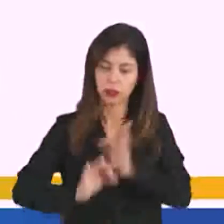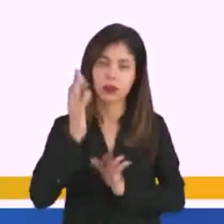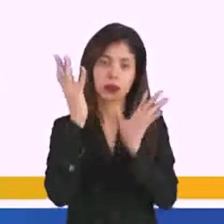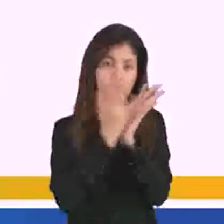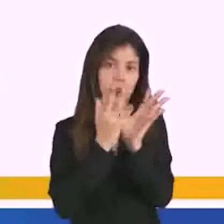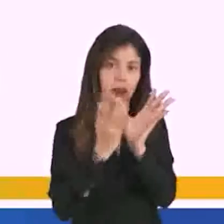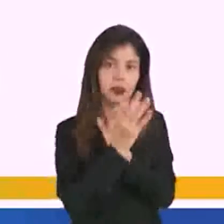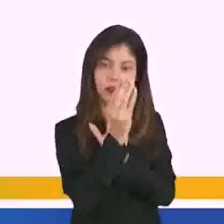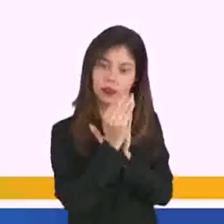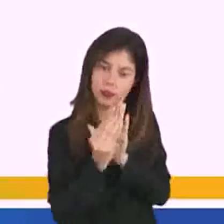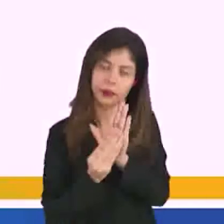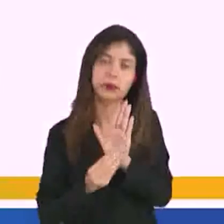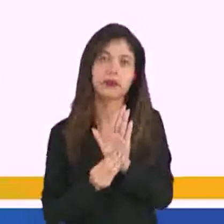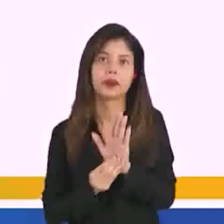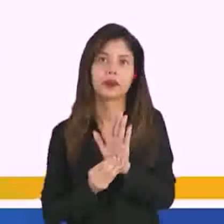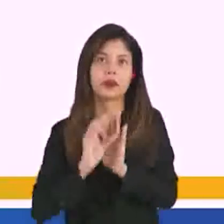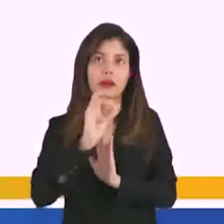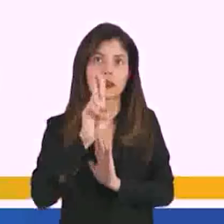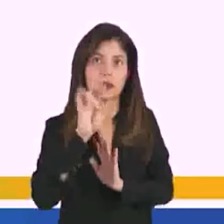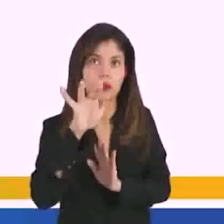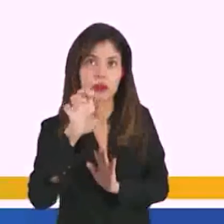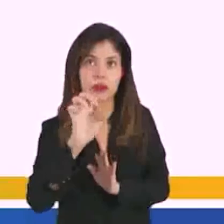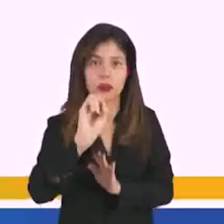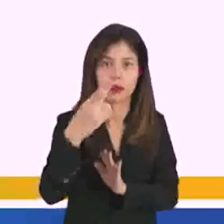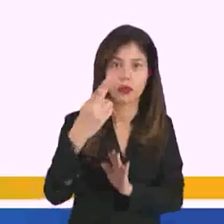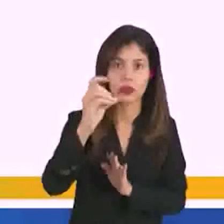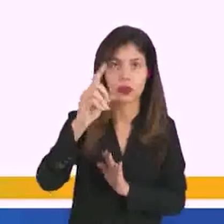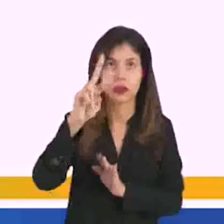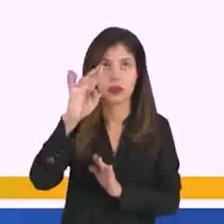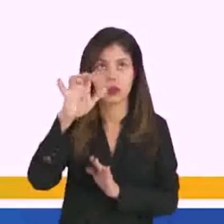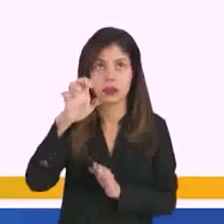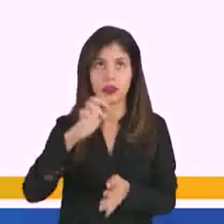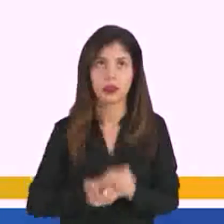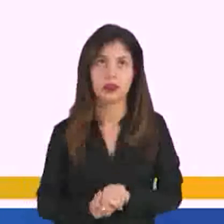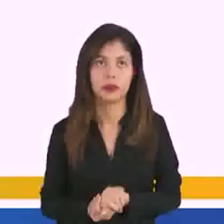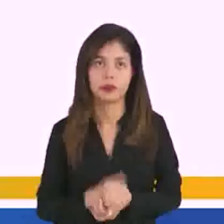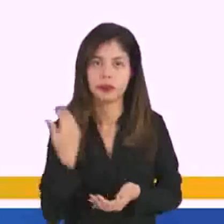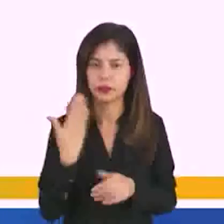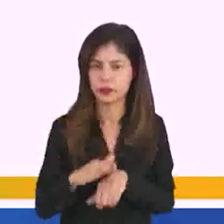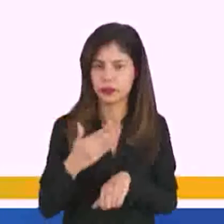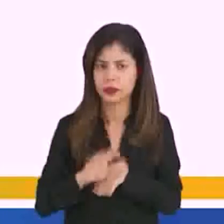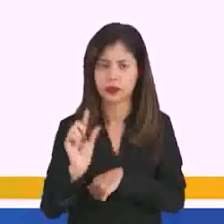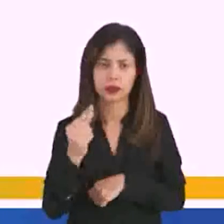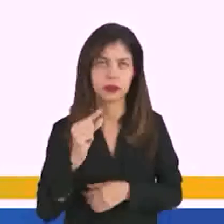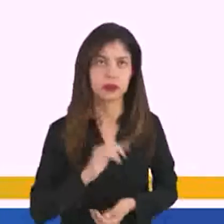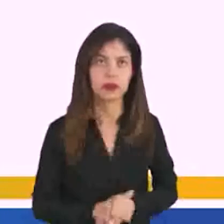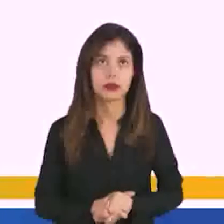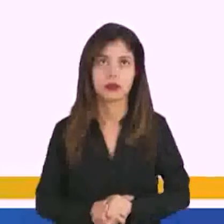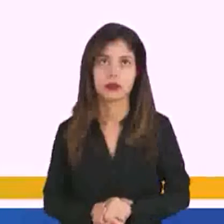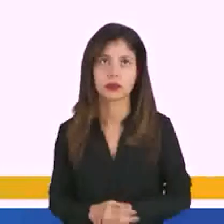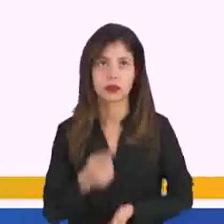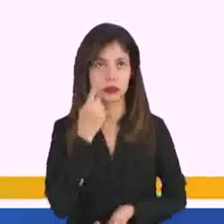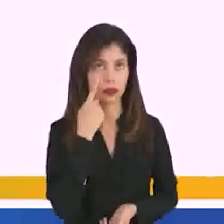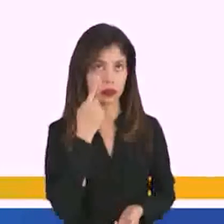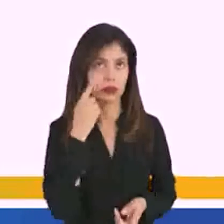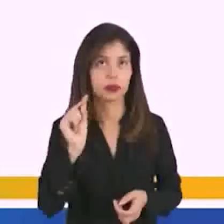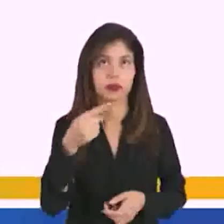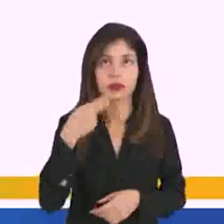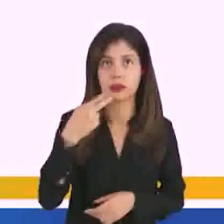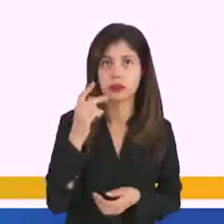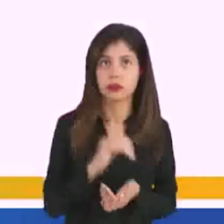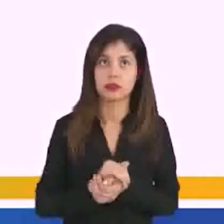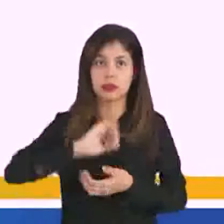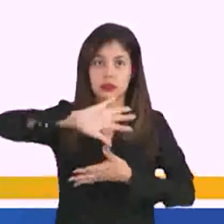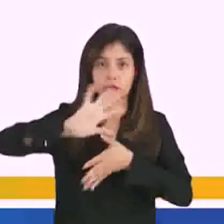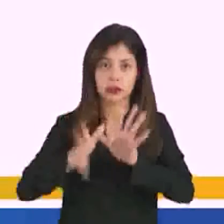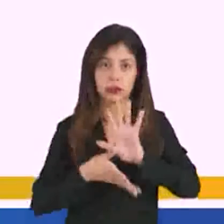esse conjunto de dados em ordem crescente ou decrescente. Então, vamos exercitar um pouquinho. Observe que pouco tem se falado